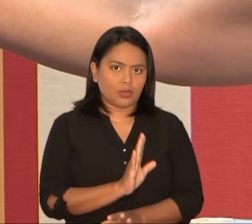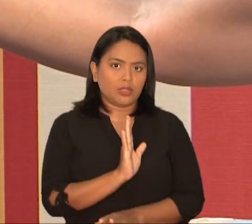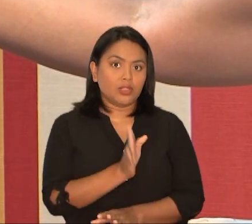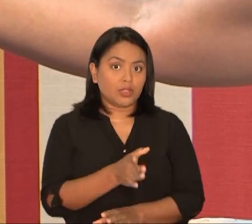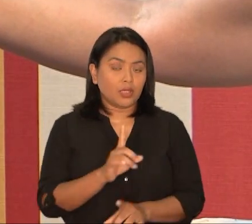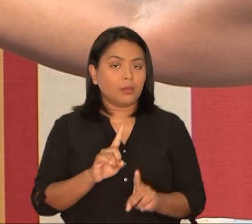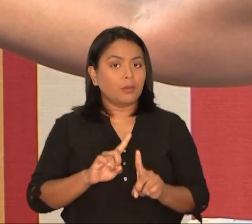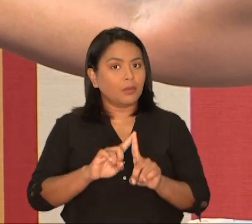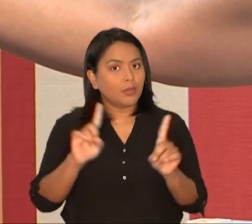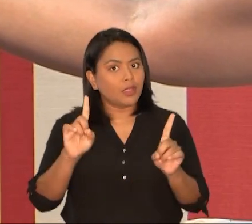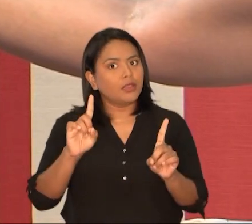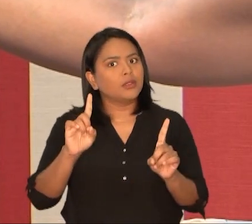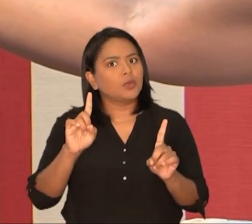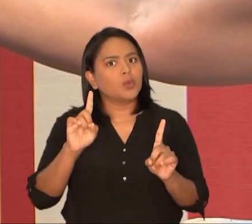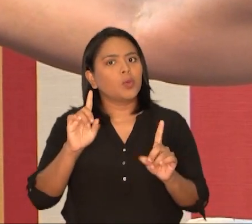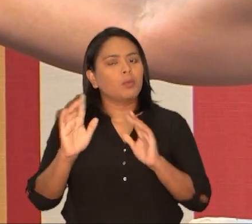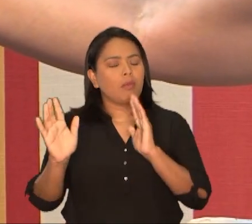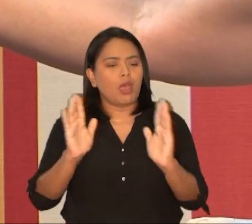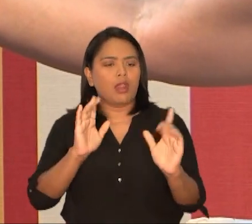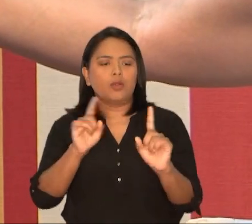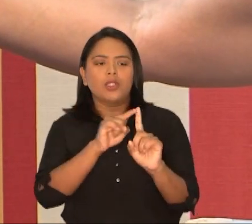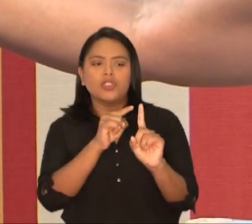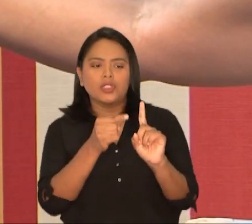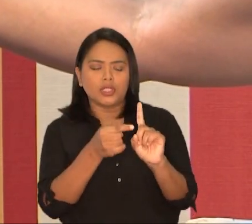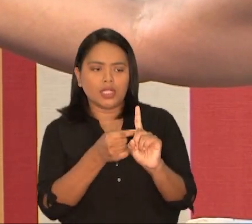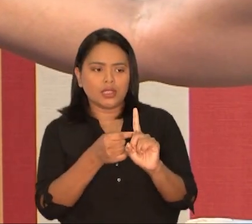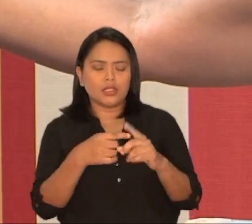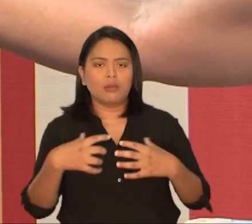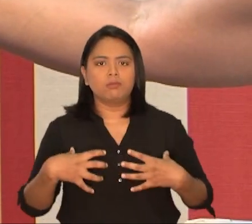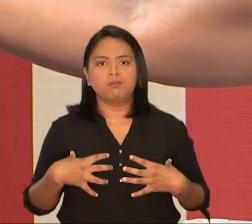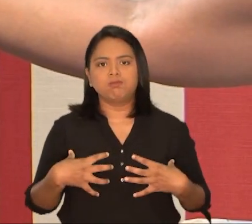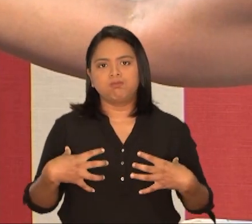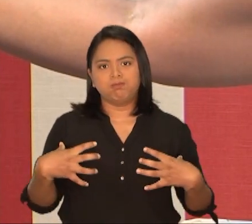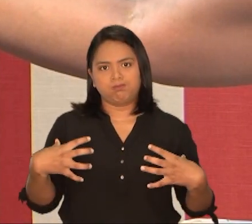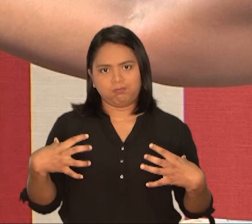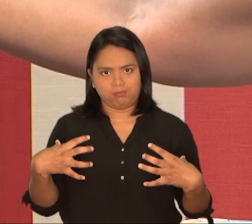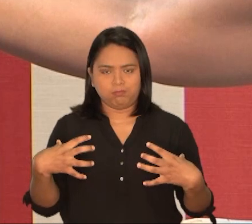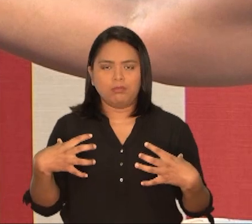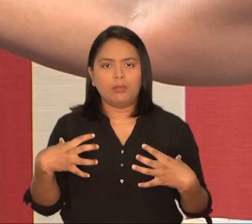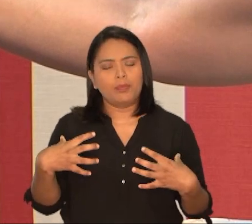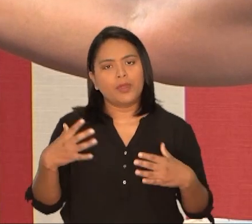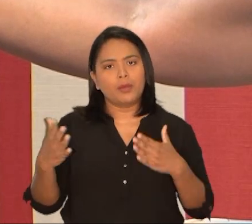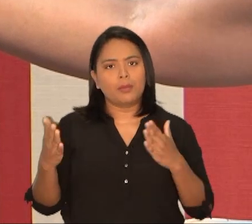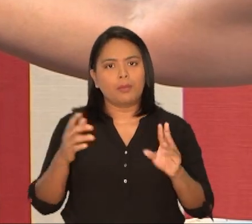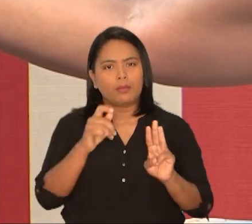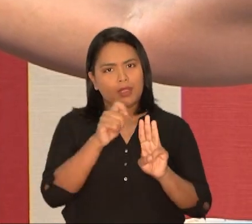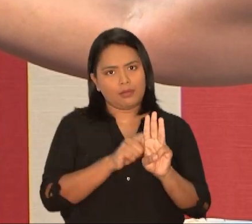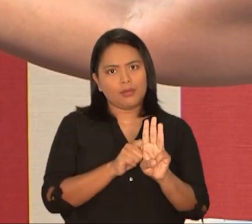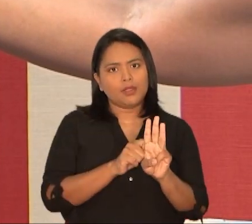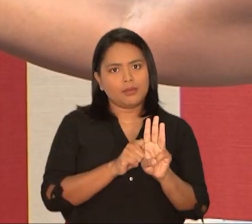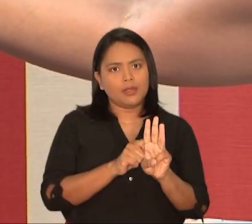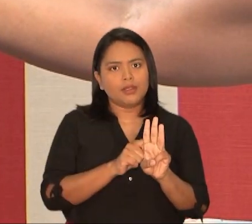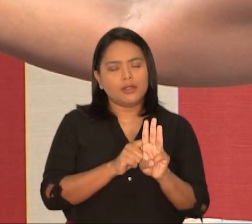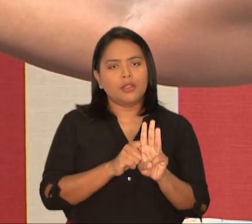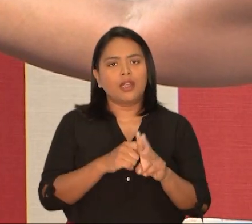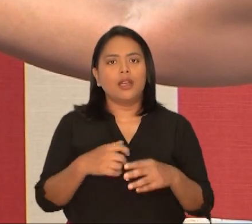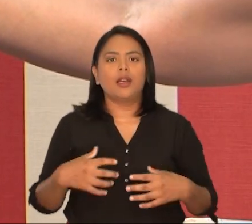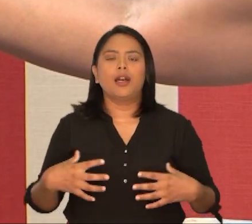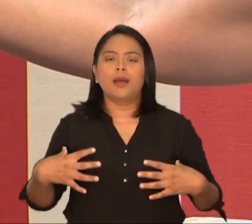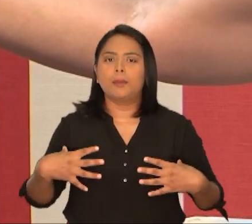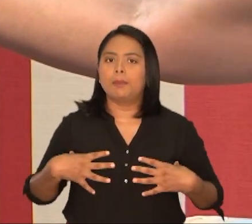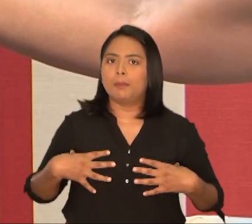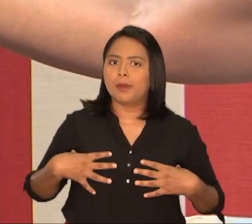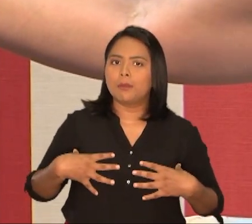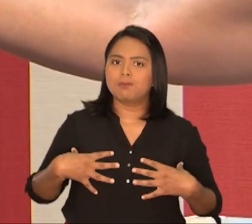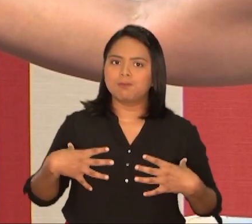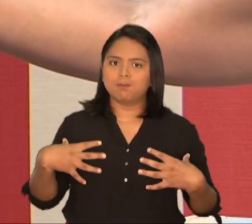a gestação. Por isso que a gente observa mudanças na mama, principalmente nesse período aí que você está vivendo, no primeiro trimestre. As mamas aumentam de